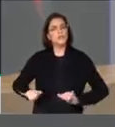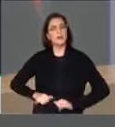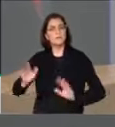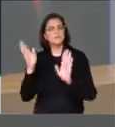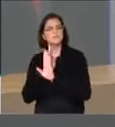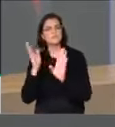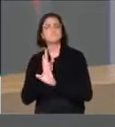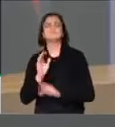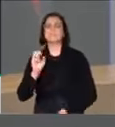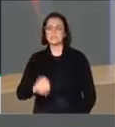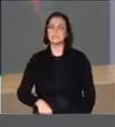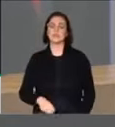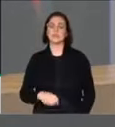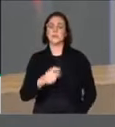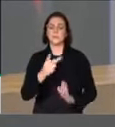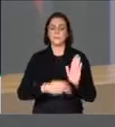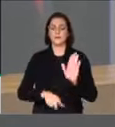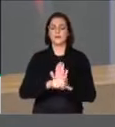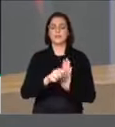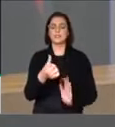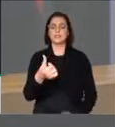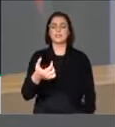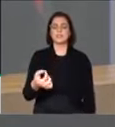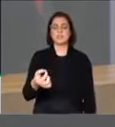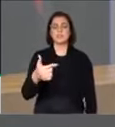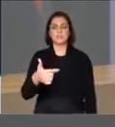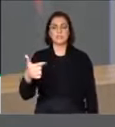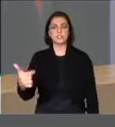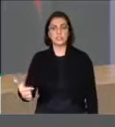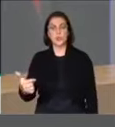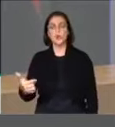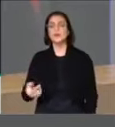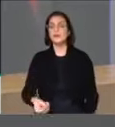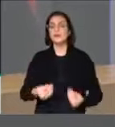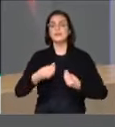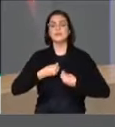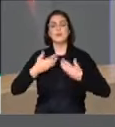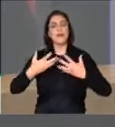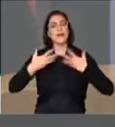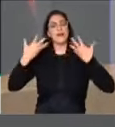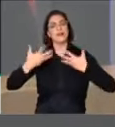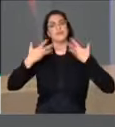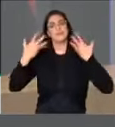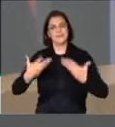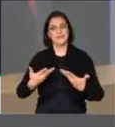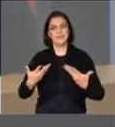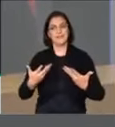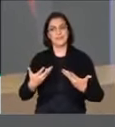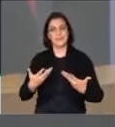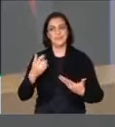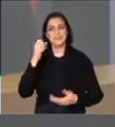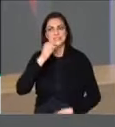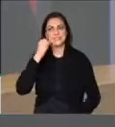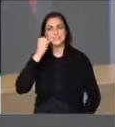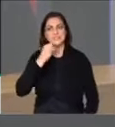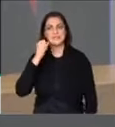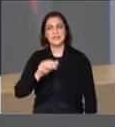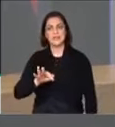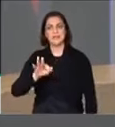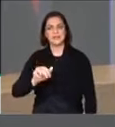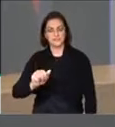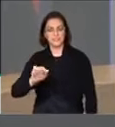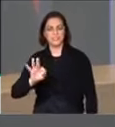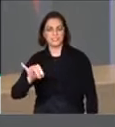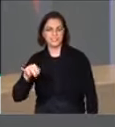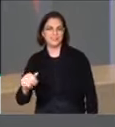PLC 122 deu alma e deu alegrias ao mandato da senadora Fátima Cleide. Eu